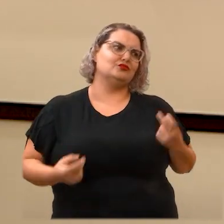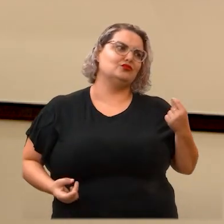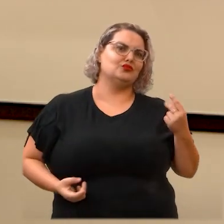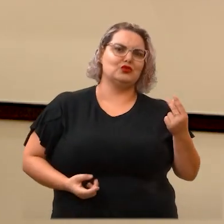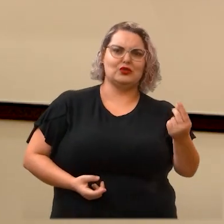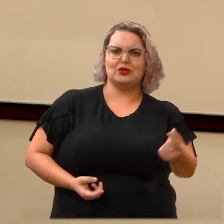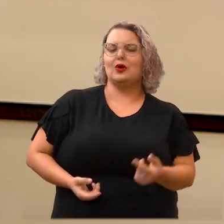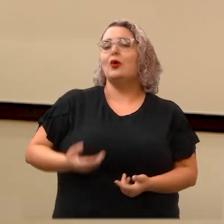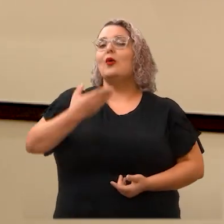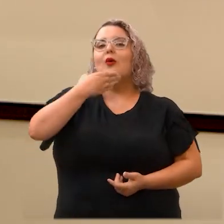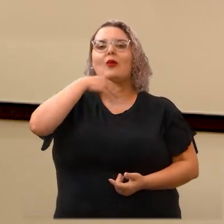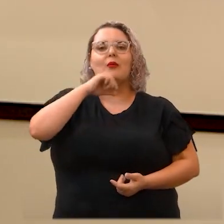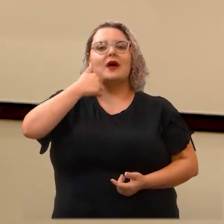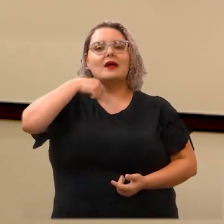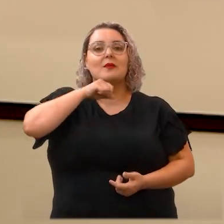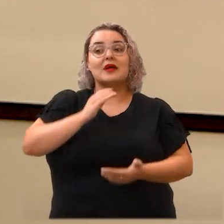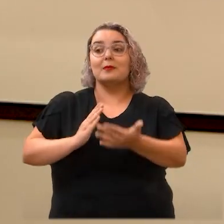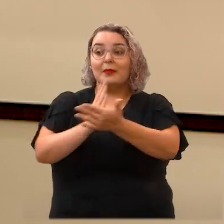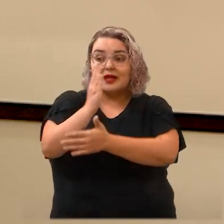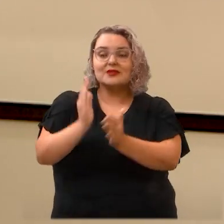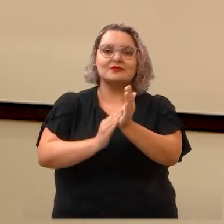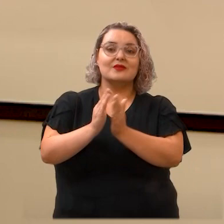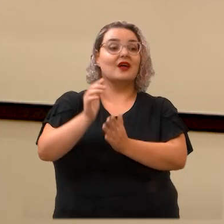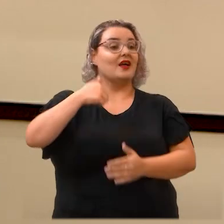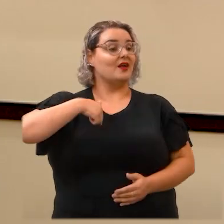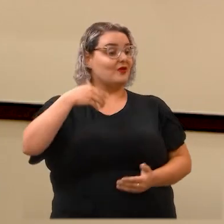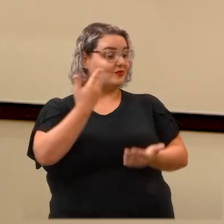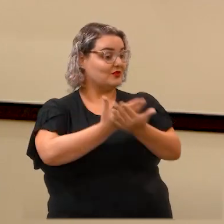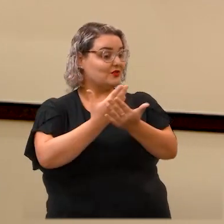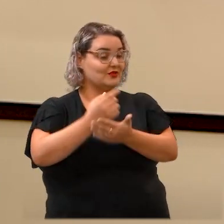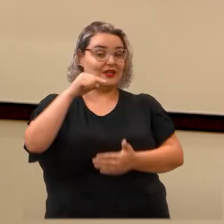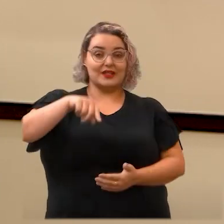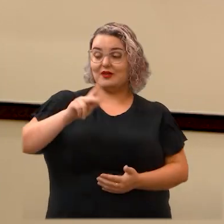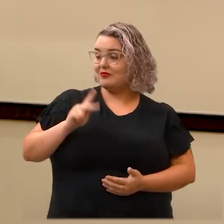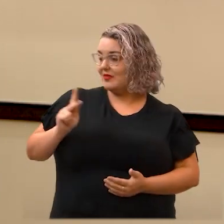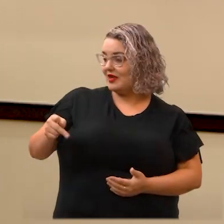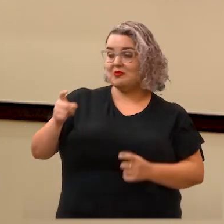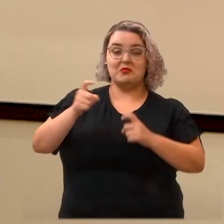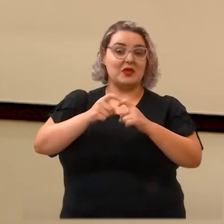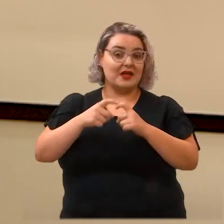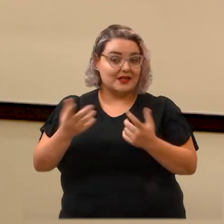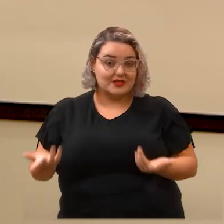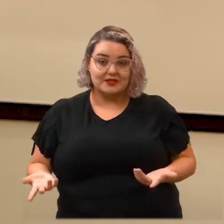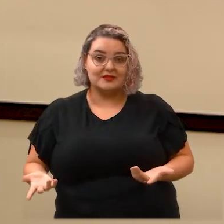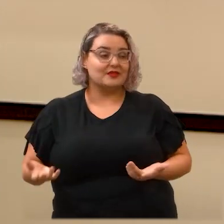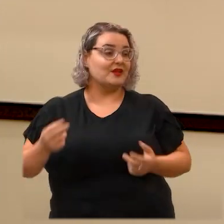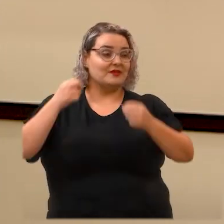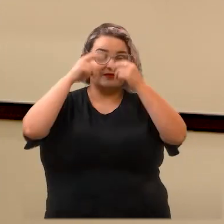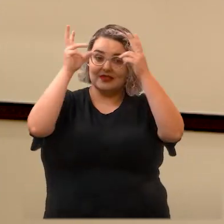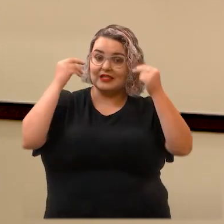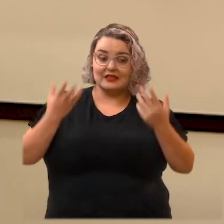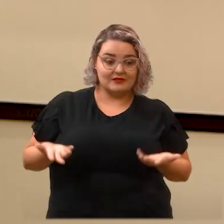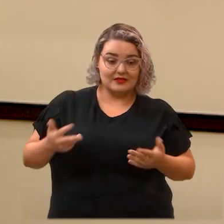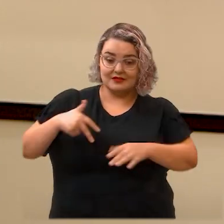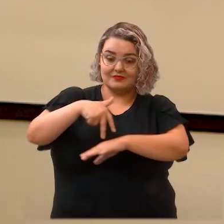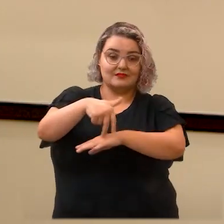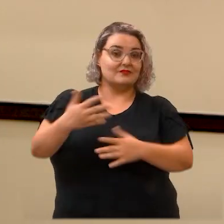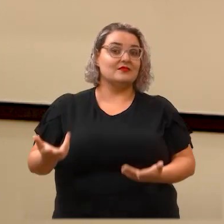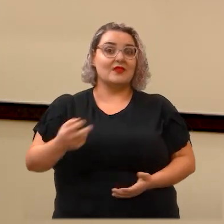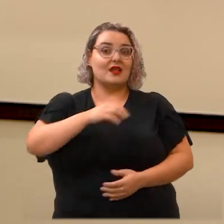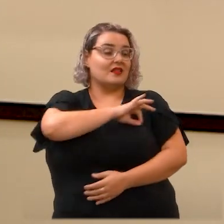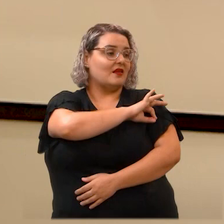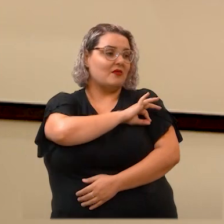hoje chega assim os pais trazendo os filhos Olha eu estudei aqui virei Professor virei médico Virei a enfermeiro